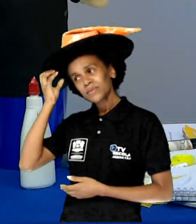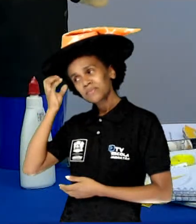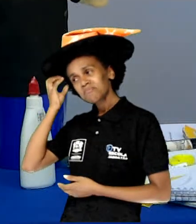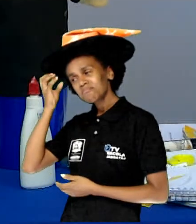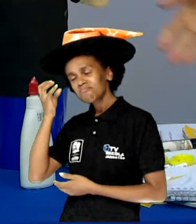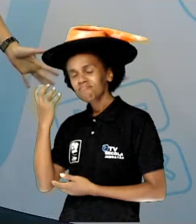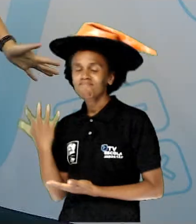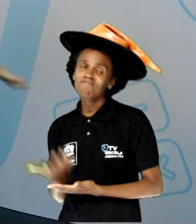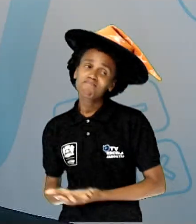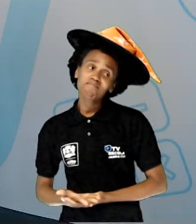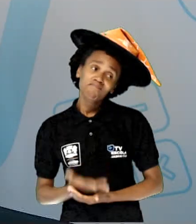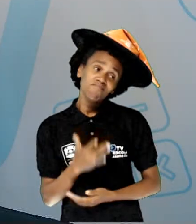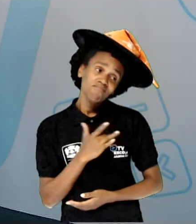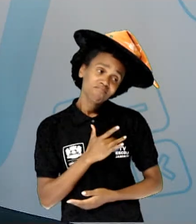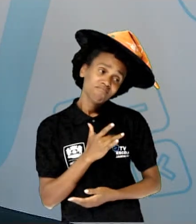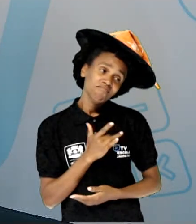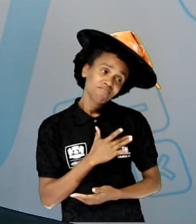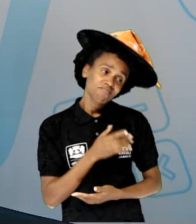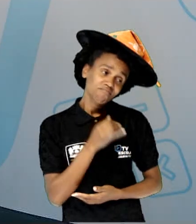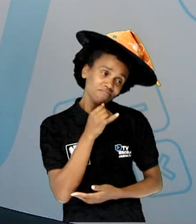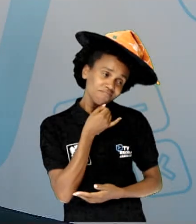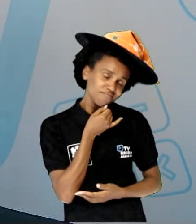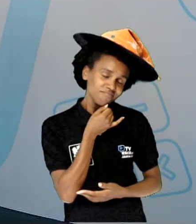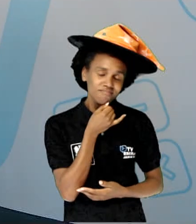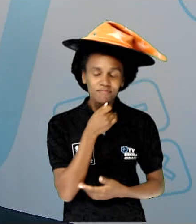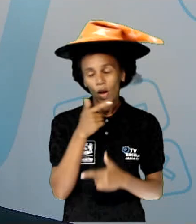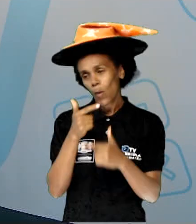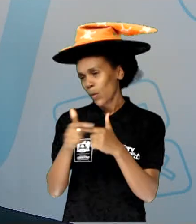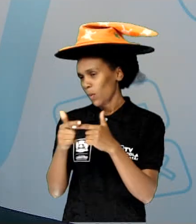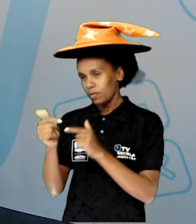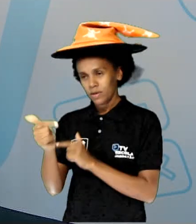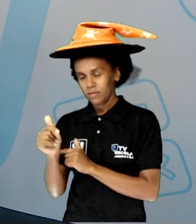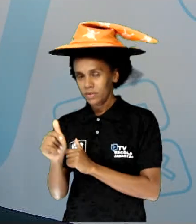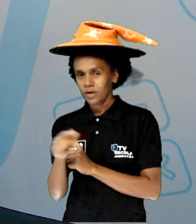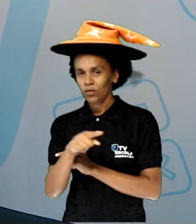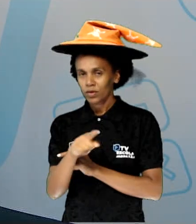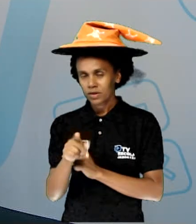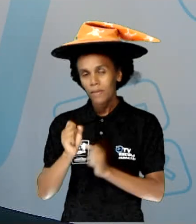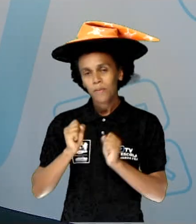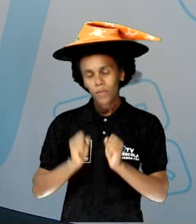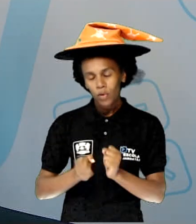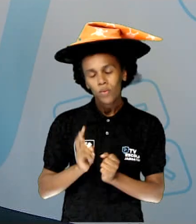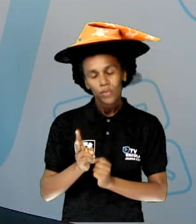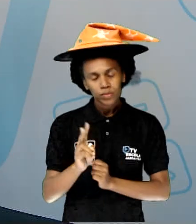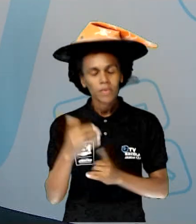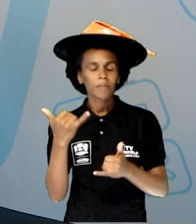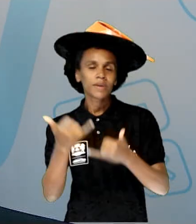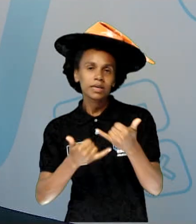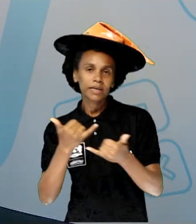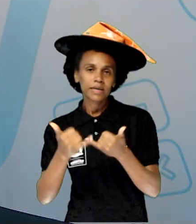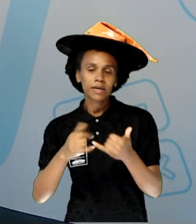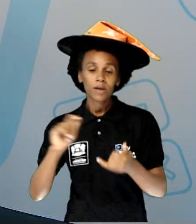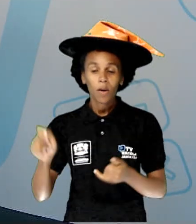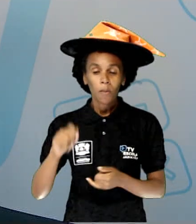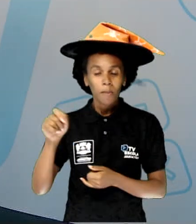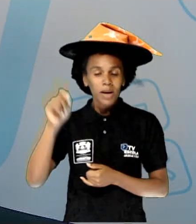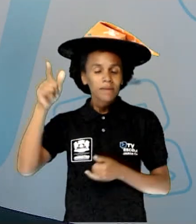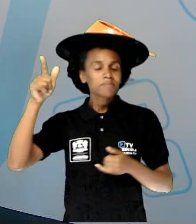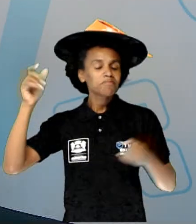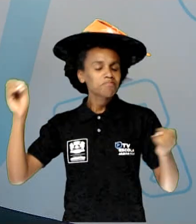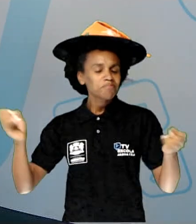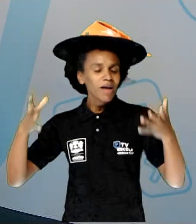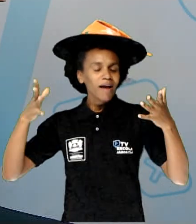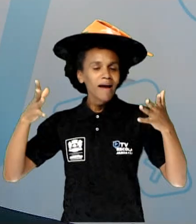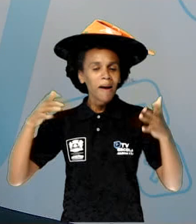não tem problema você pode continuar a brincadeira com a sua varinha mágica aí na sua casa